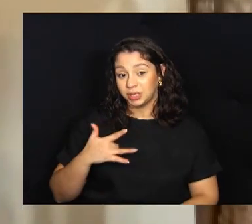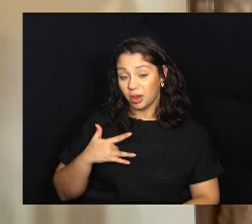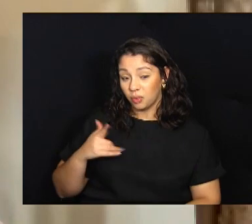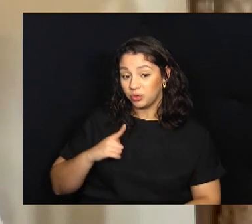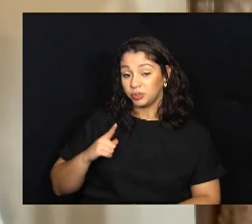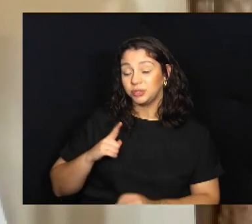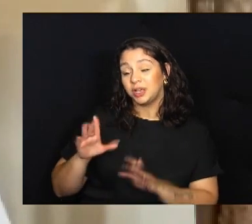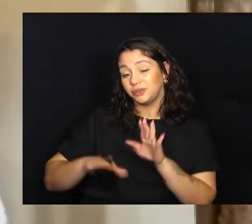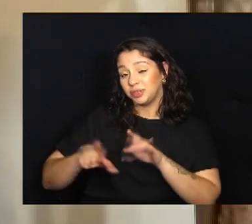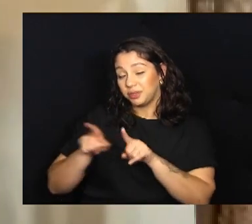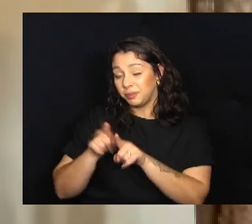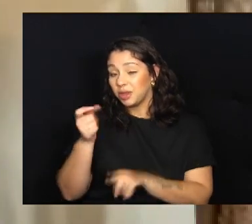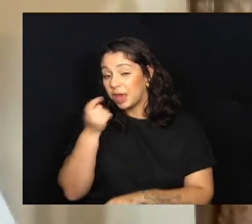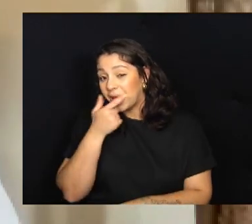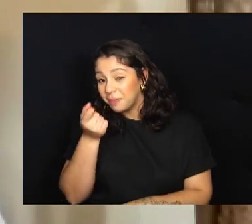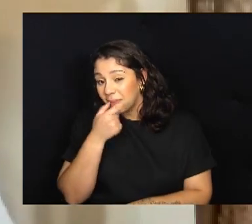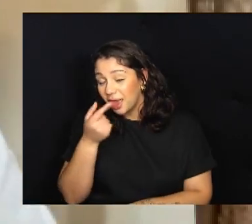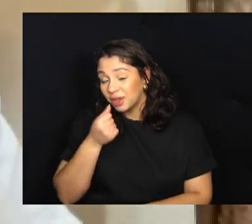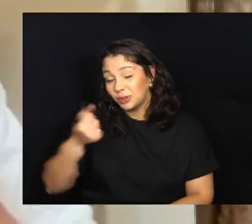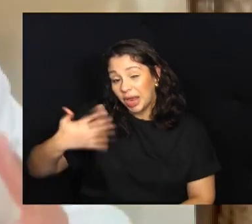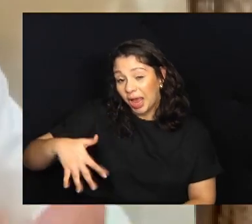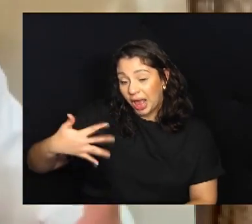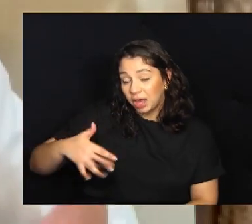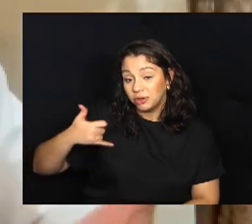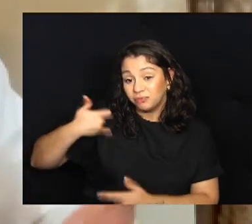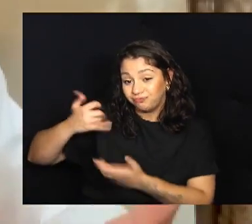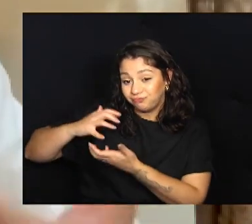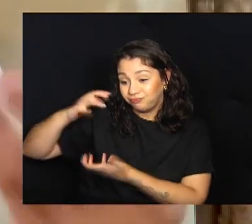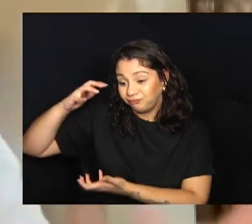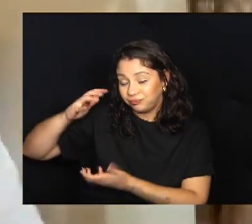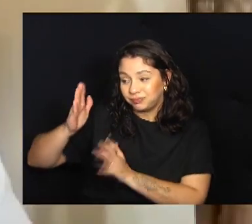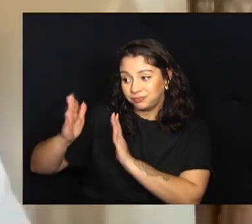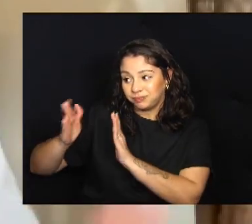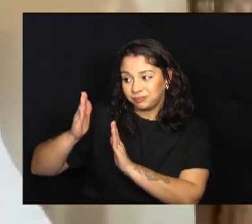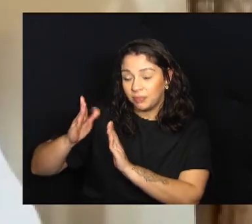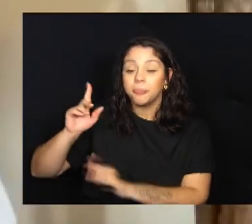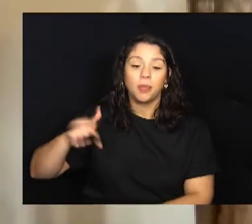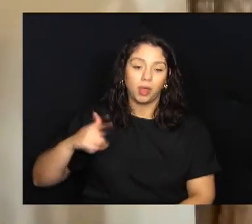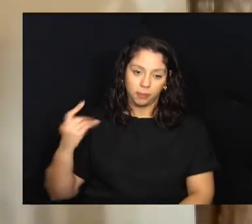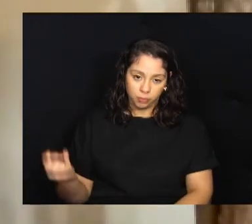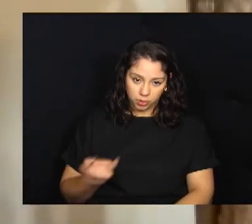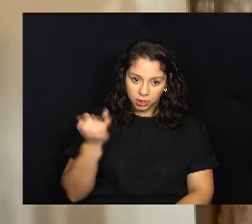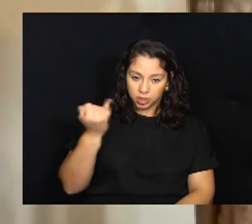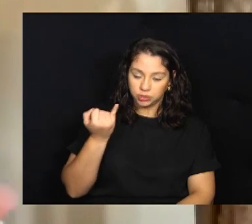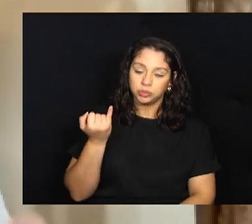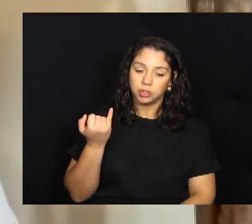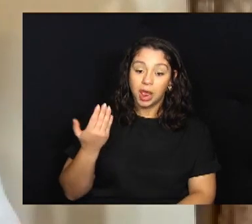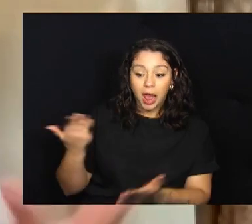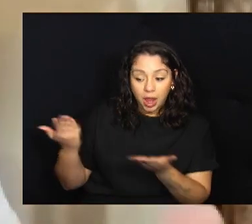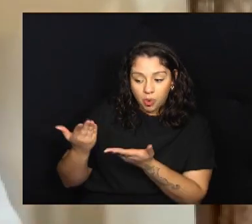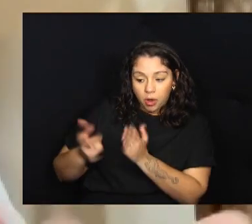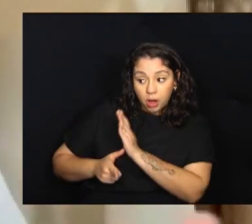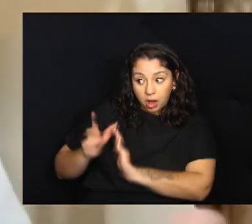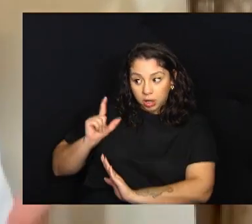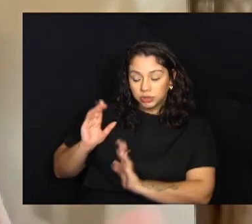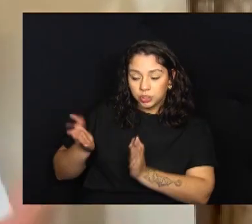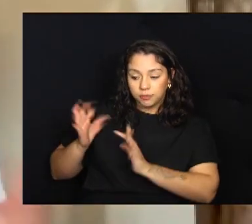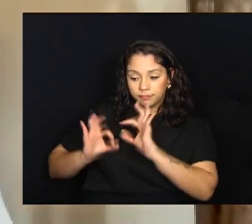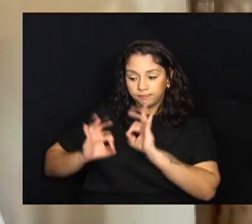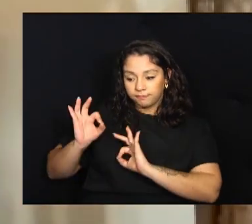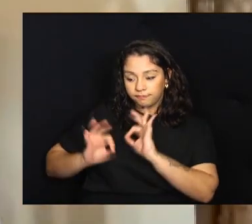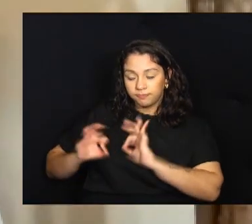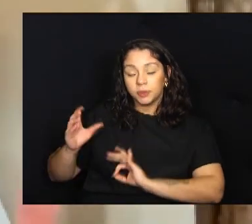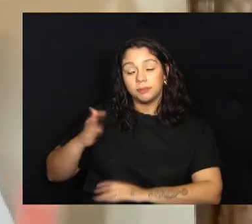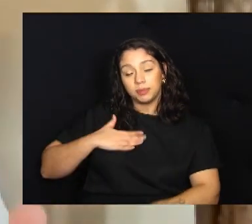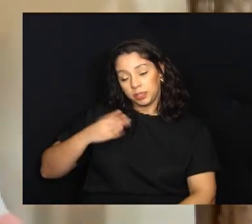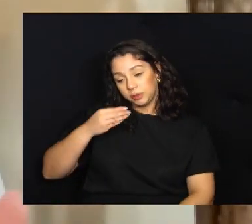de um remédio, é mais caro. Então é importante ter esse DNA, eu sei que nem todo mundo tem, mas eu penso hoje com a experiência